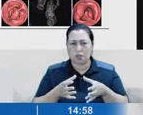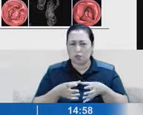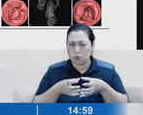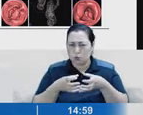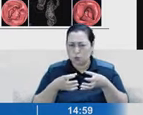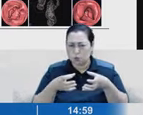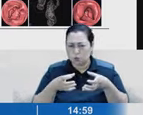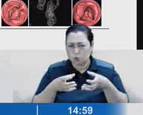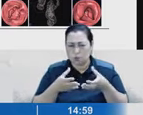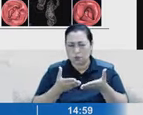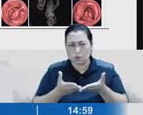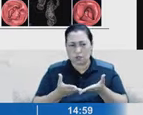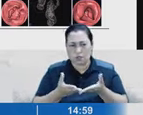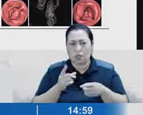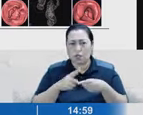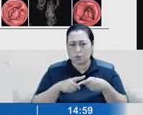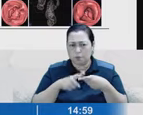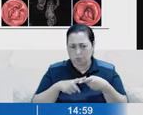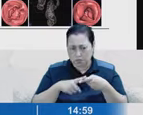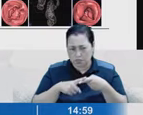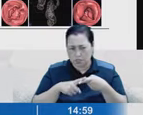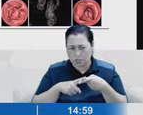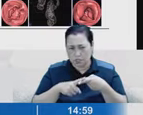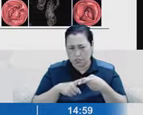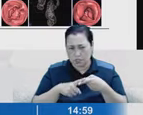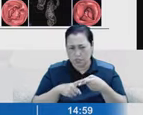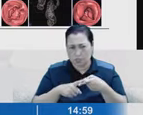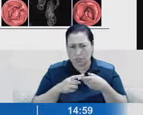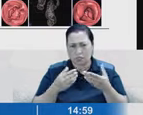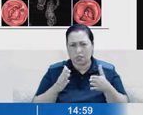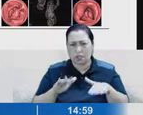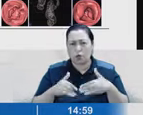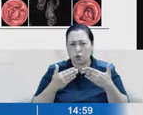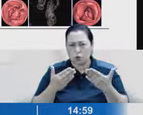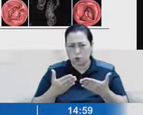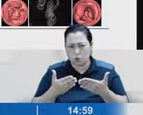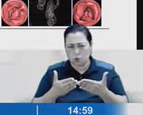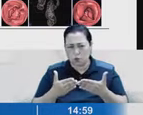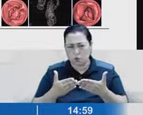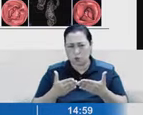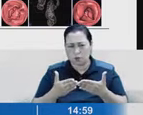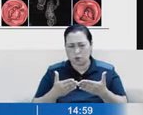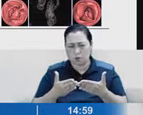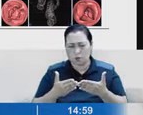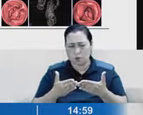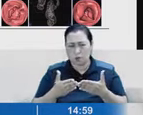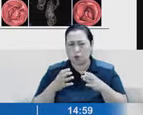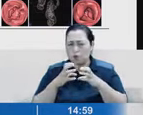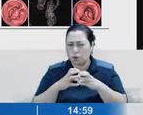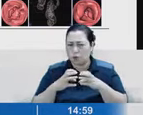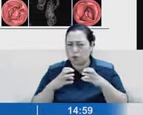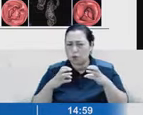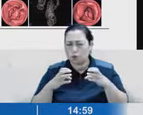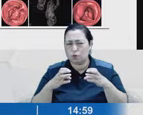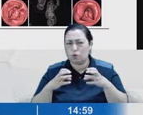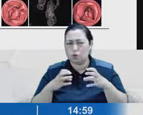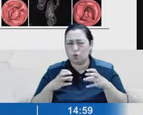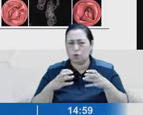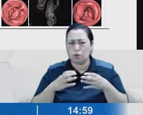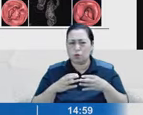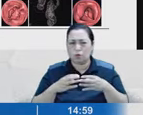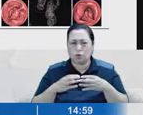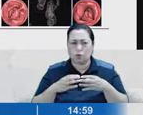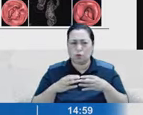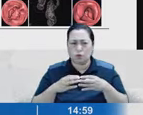fezes analisado. Por quê? Porque os pólipos, quando eles atingem determinado tamanho, eles sangram.